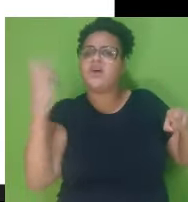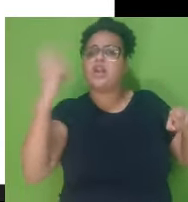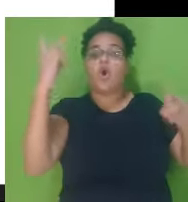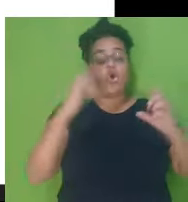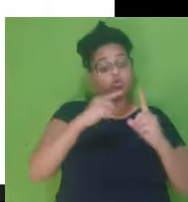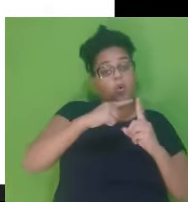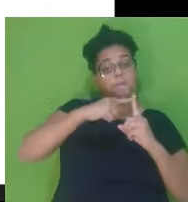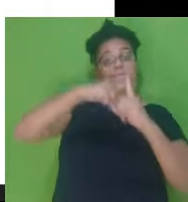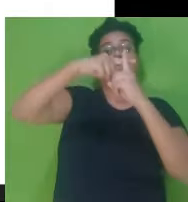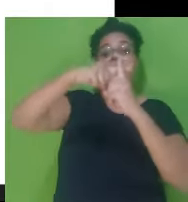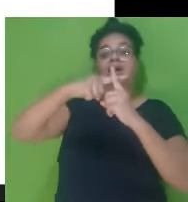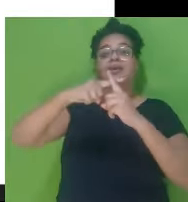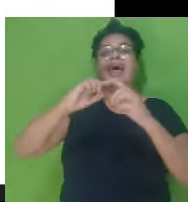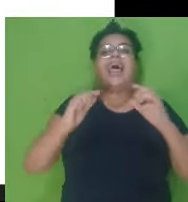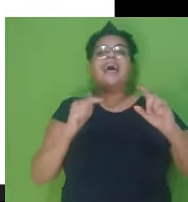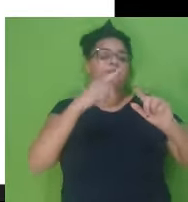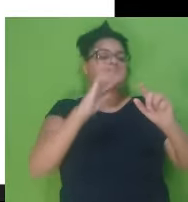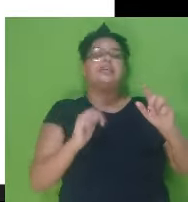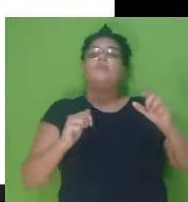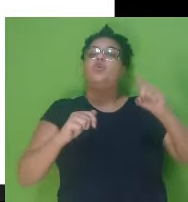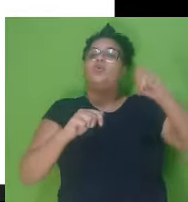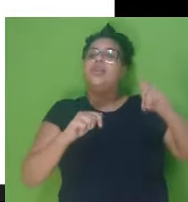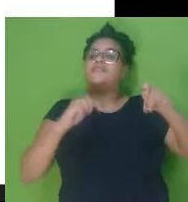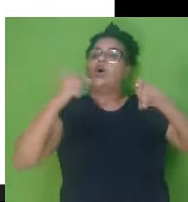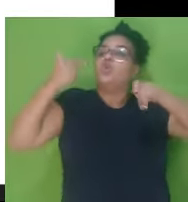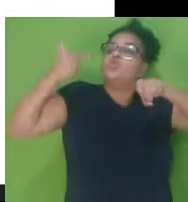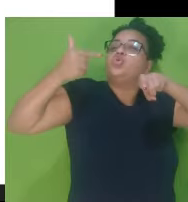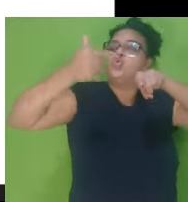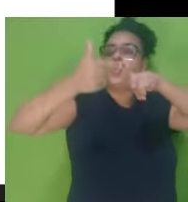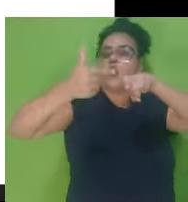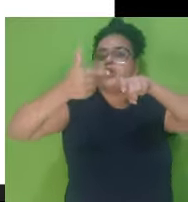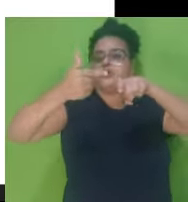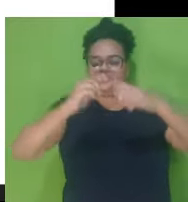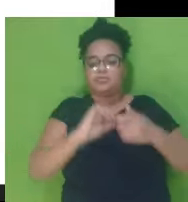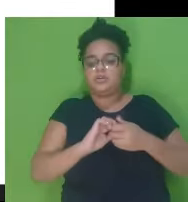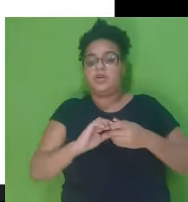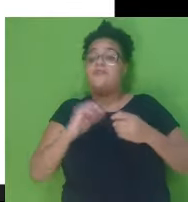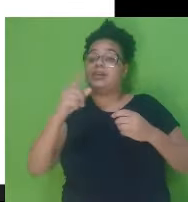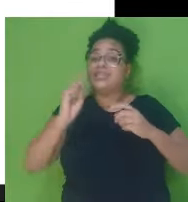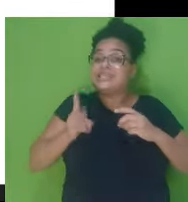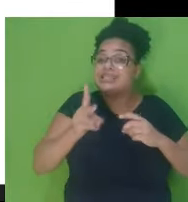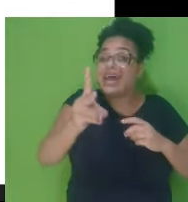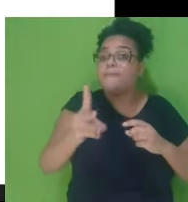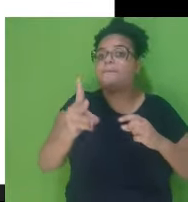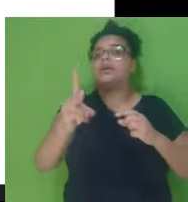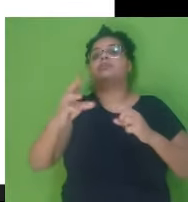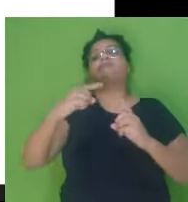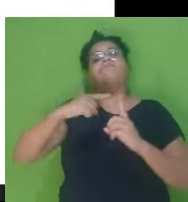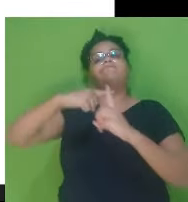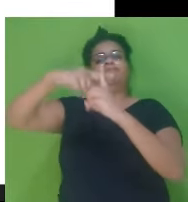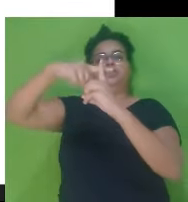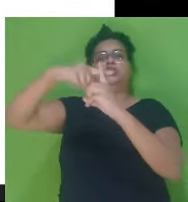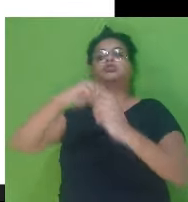um valor positivo e eleva ao cubo, o resultado vai ser positivo.